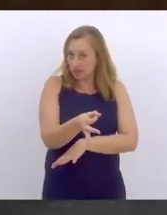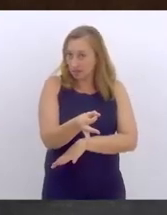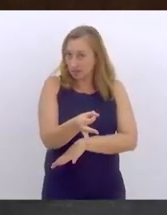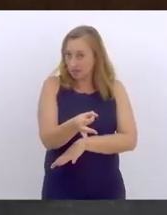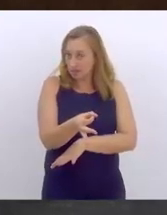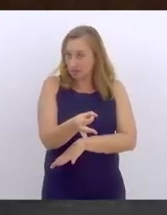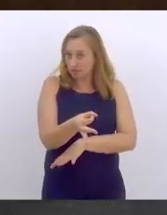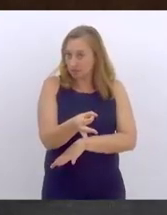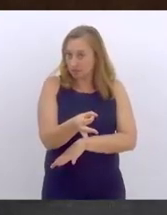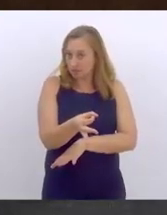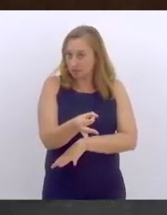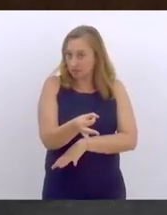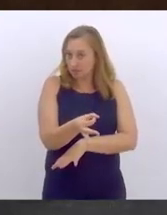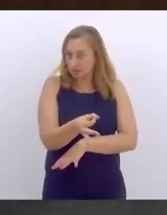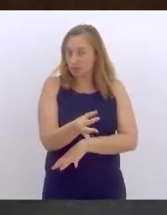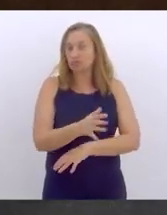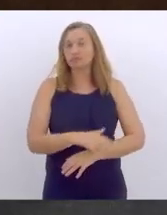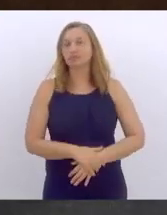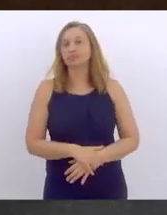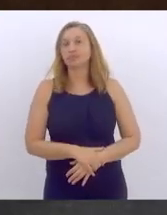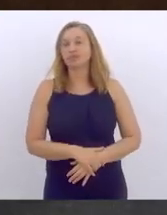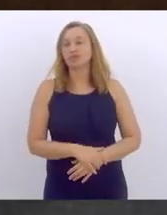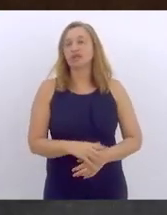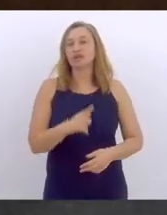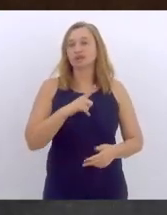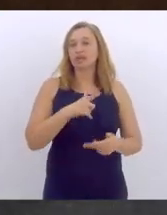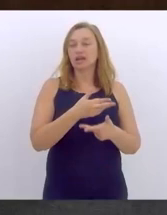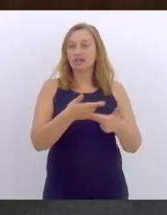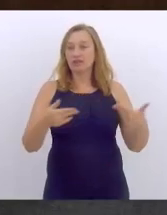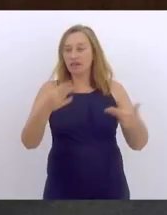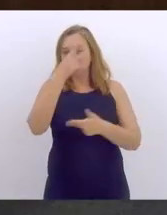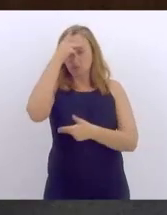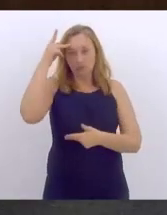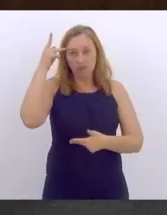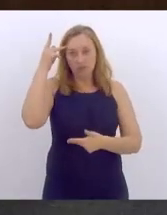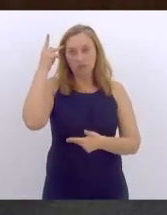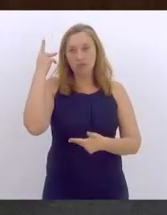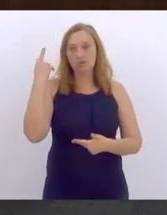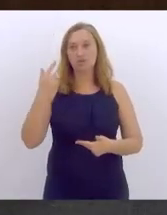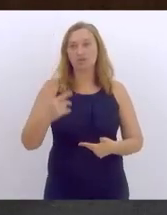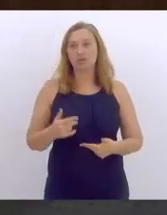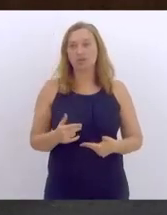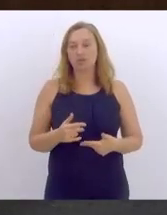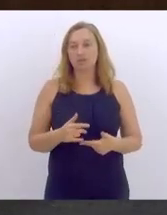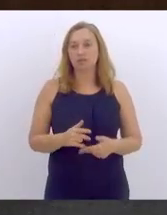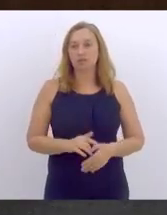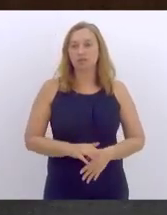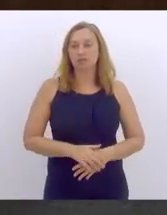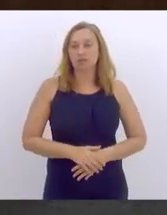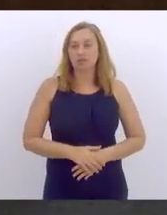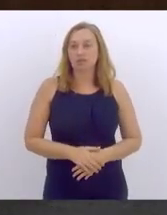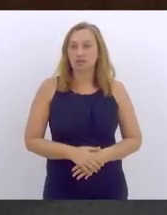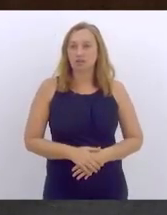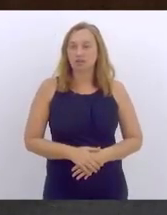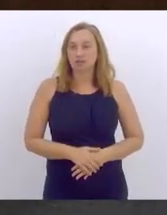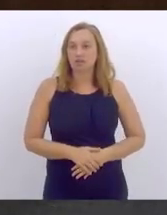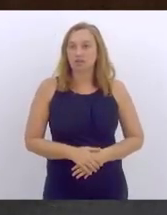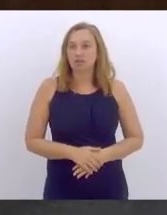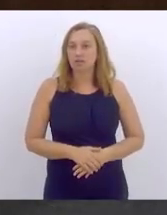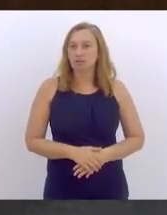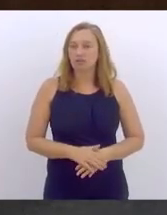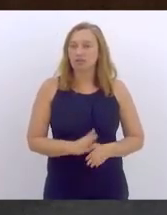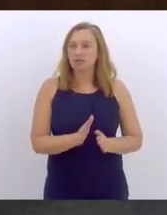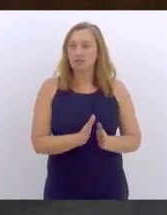um conjunto, uma massa enorme de pessoas de forma inorgânica, de forma